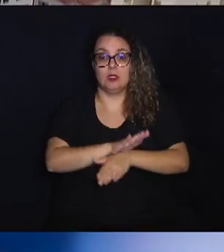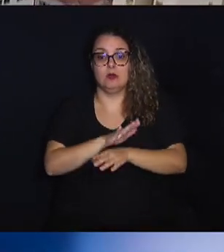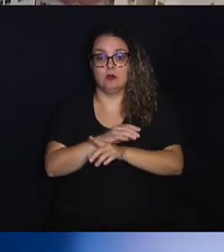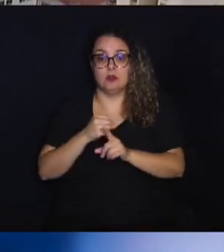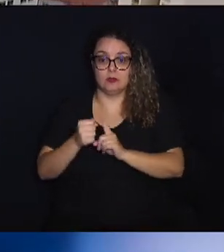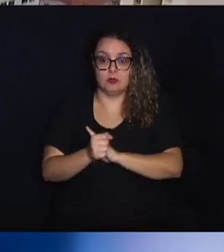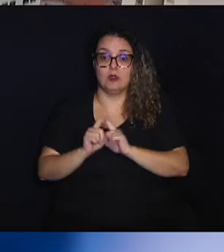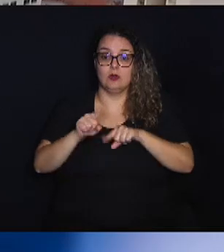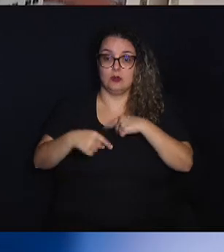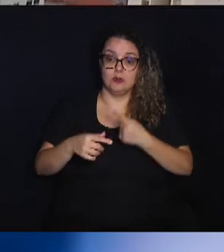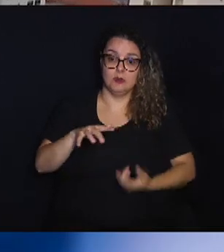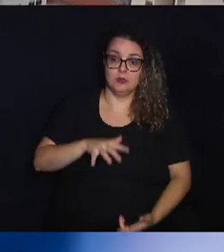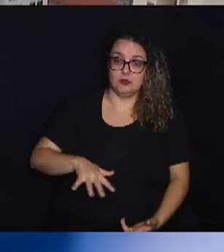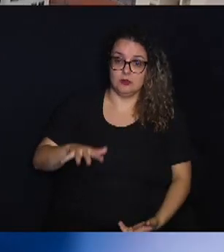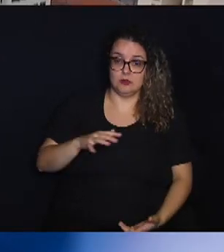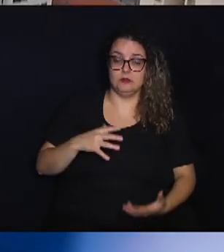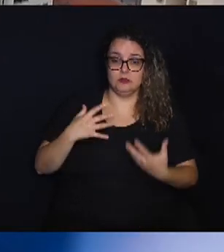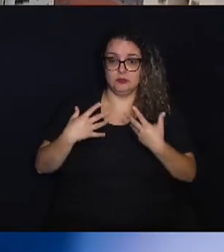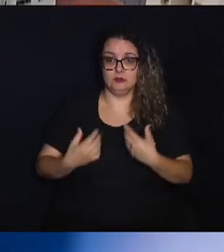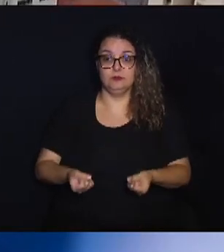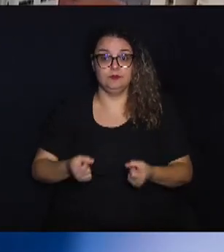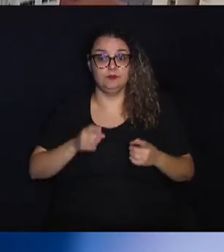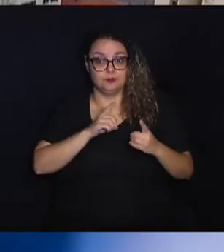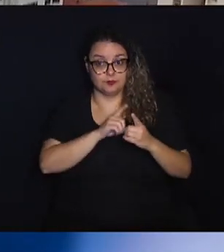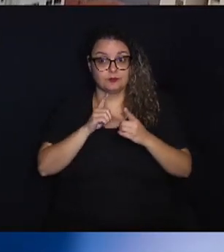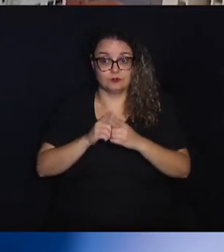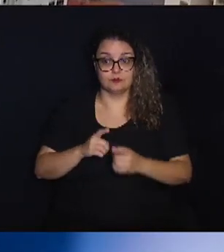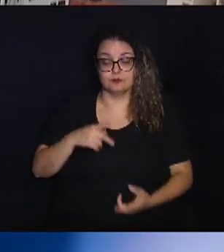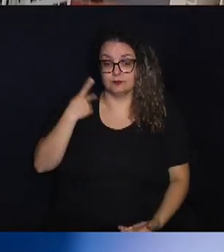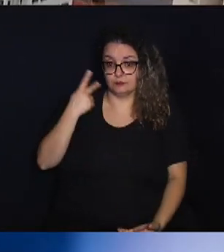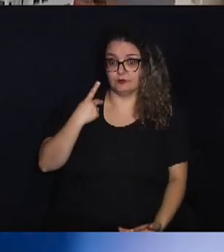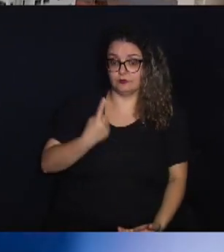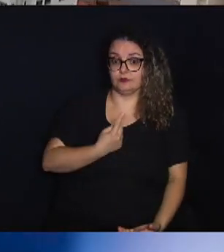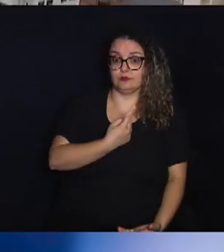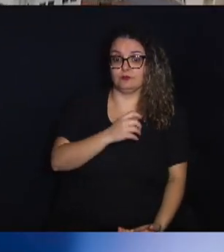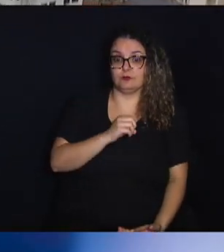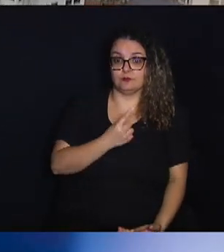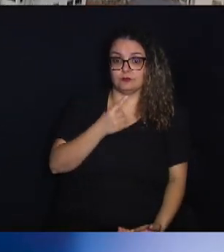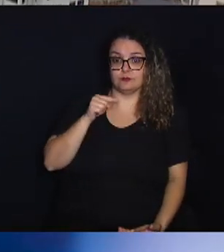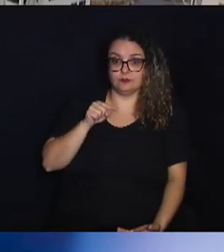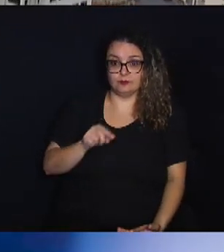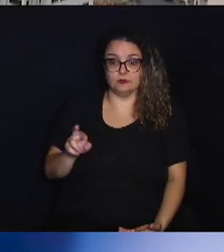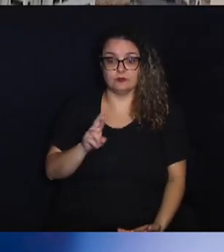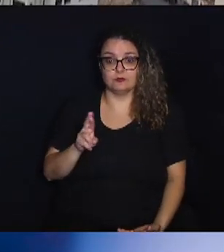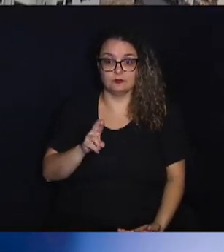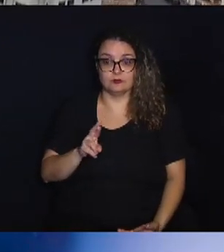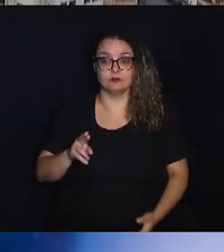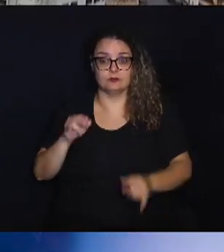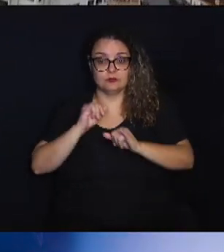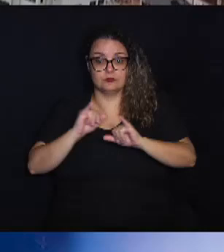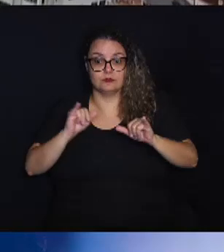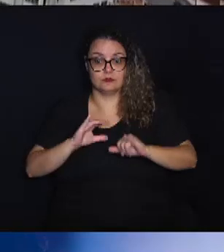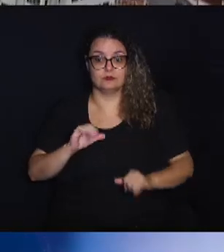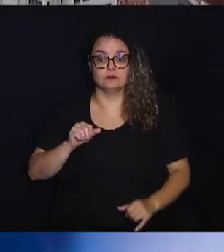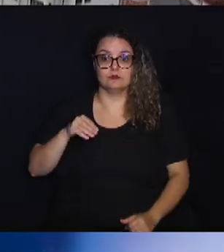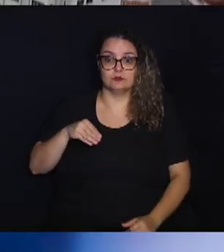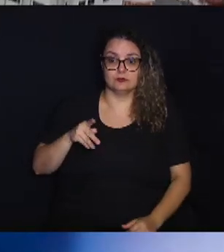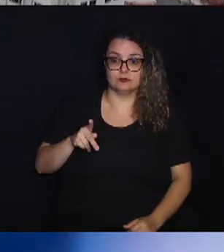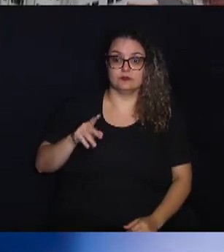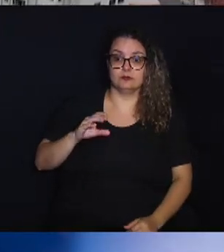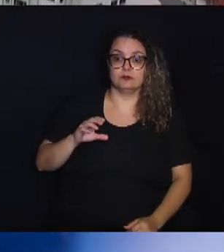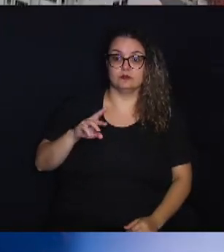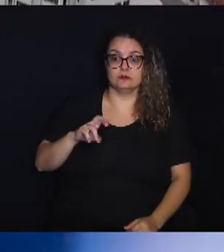foi outra área que recebeu a atenção do vereador. Foram R$ 101 mil para o fomento do projeto Camp Crew